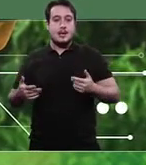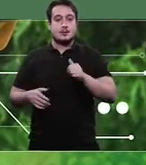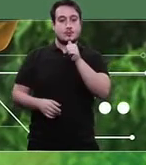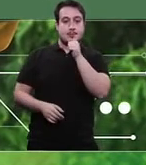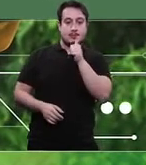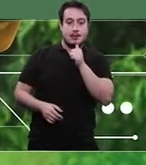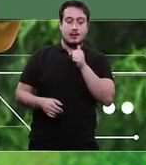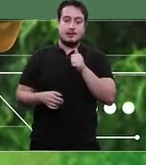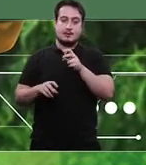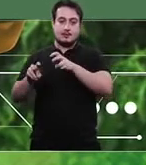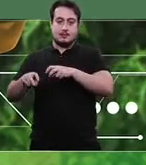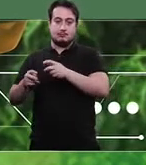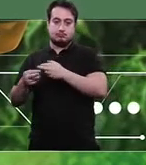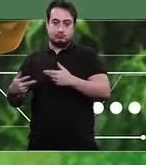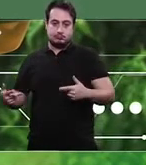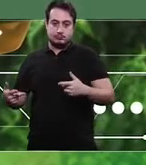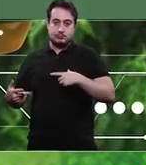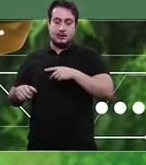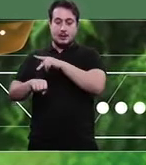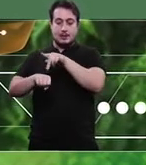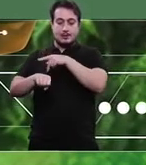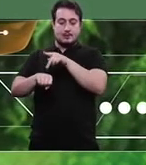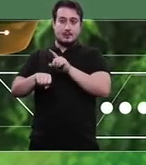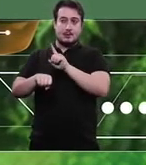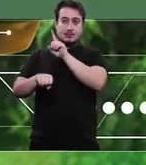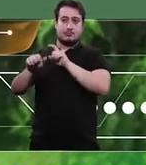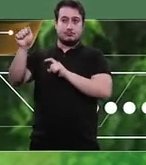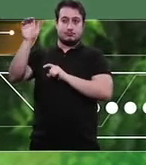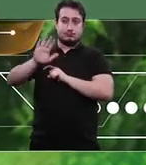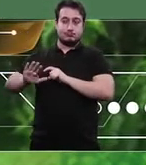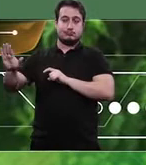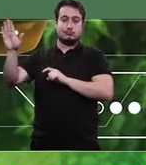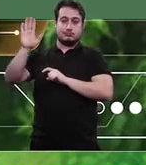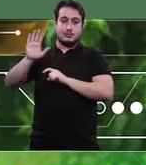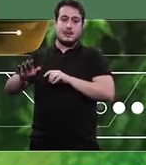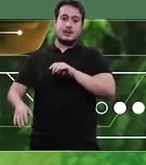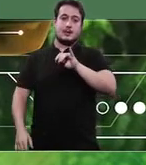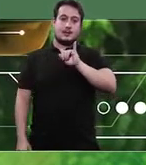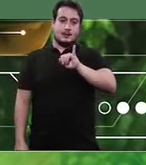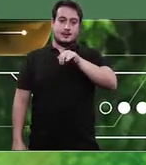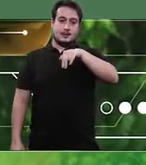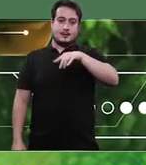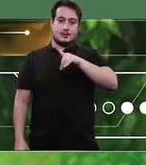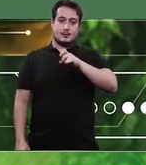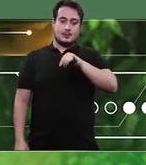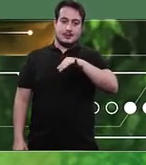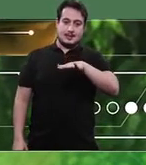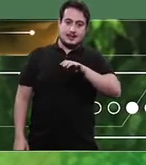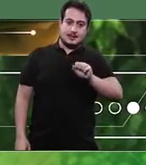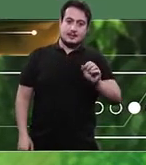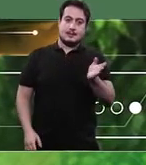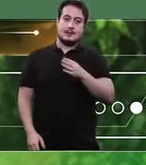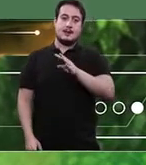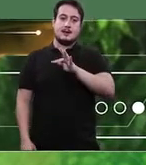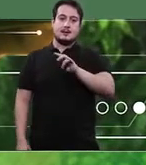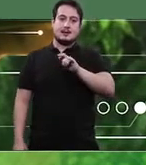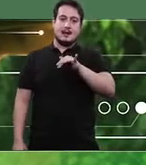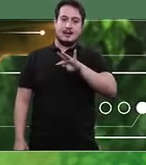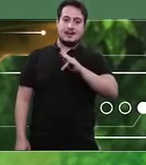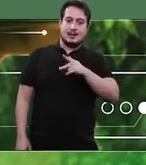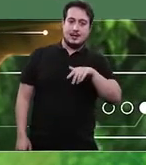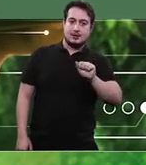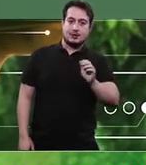agronegócio nesses países que compõem a ASEAN, como é o caso da Indonésia, da Tailândia, de Singapura, mas